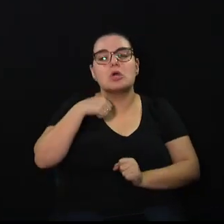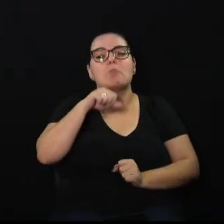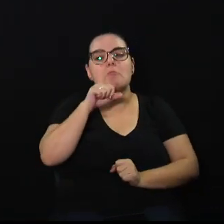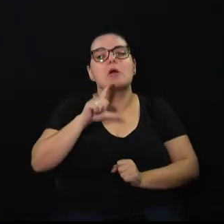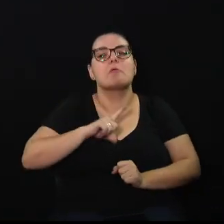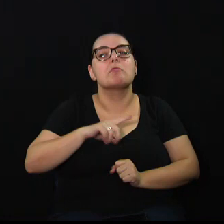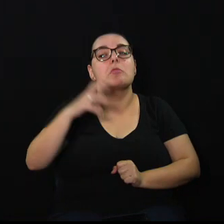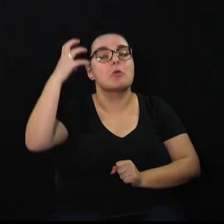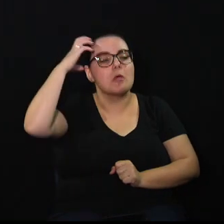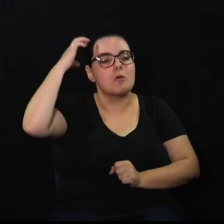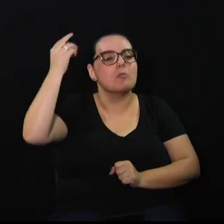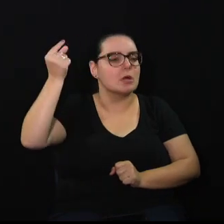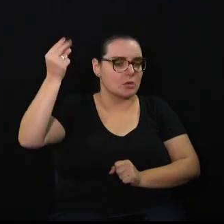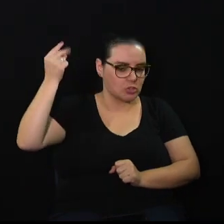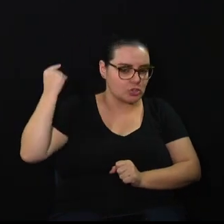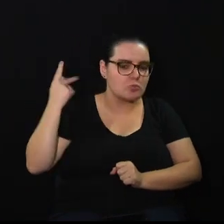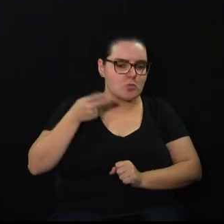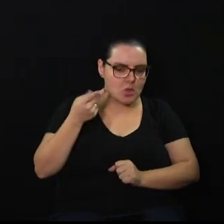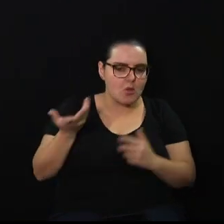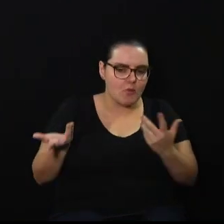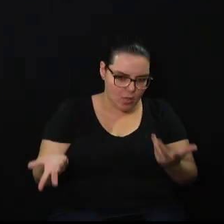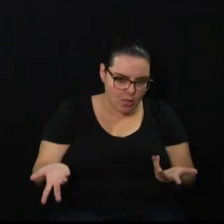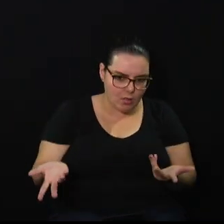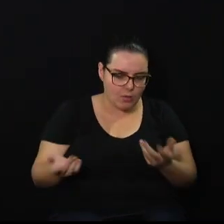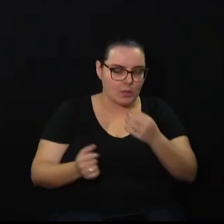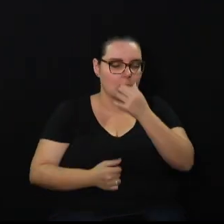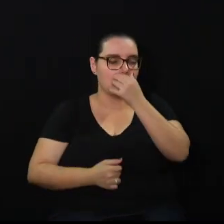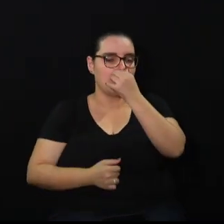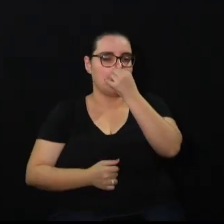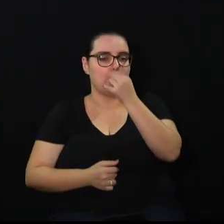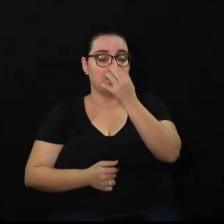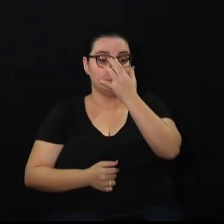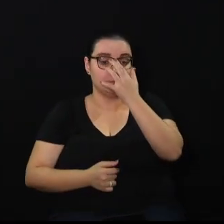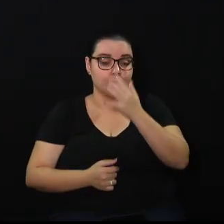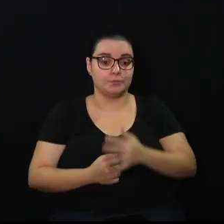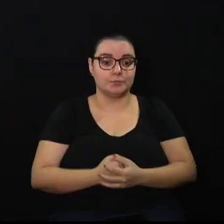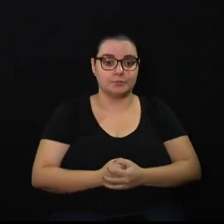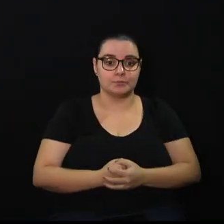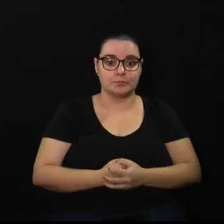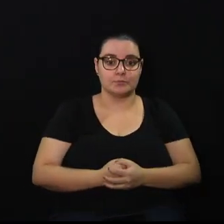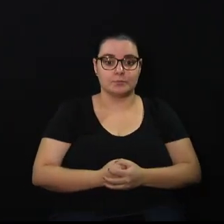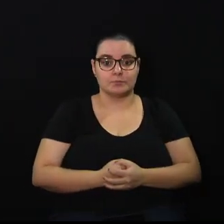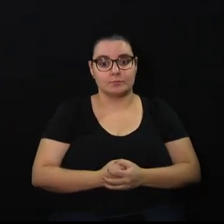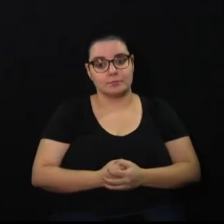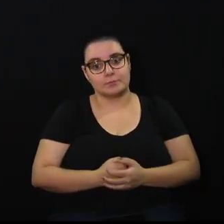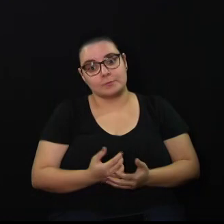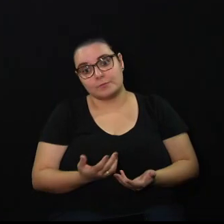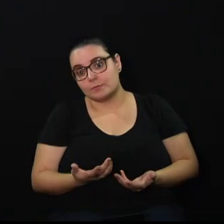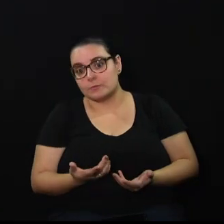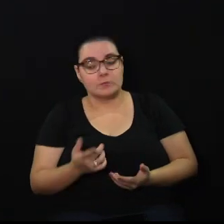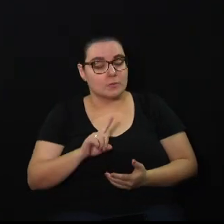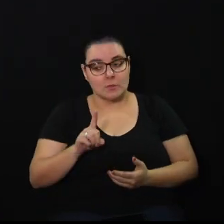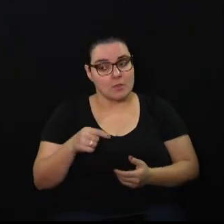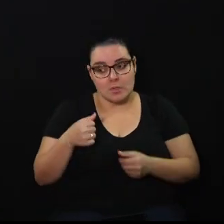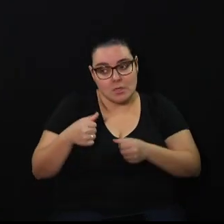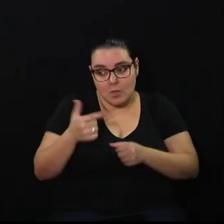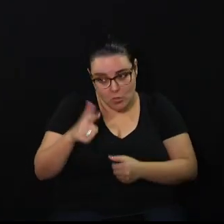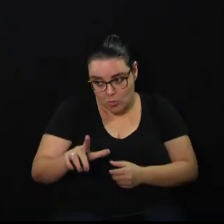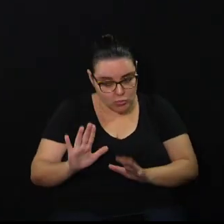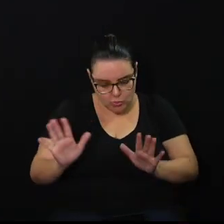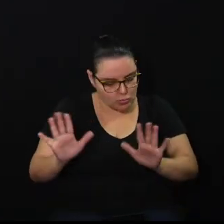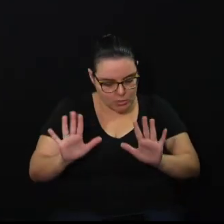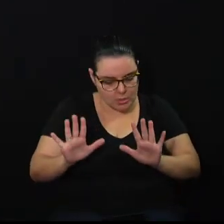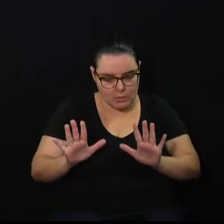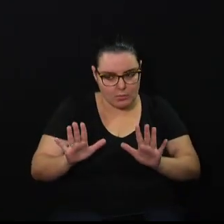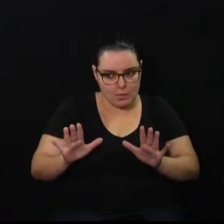algo que tivesse acontecendo com seus filhos dessa forma tão grave né então isso não não permanece isso cai por terra não é